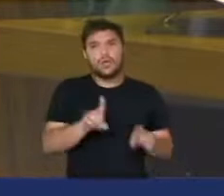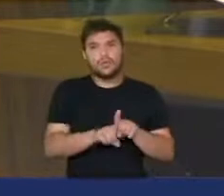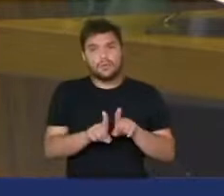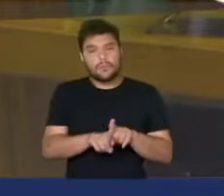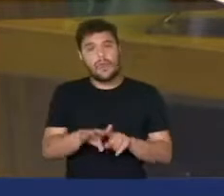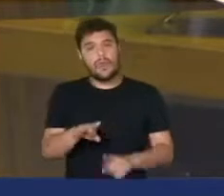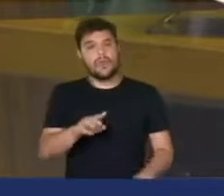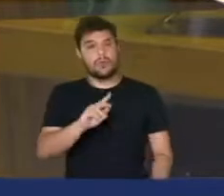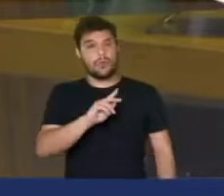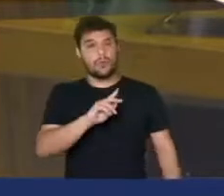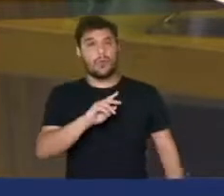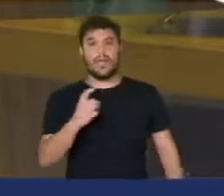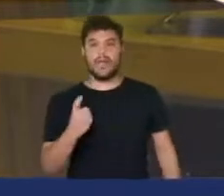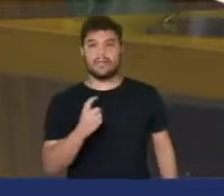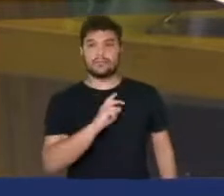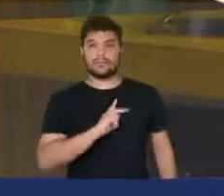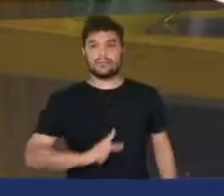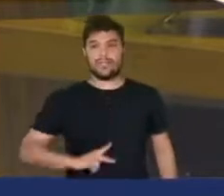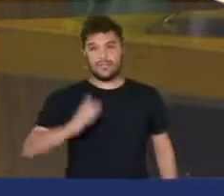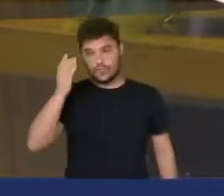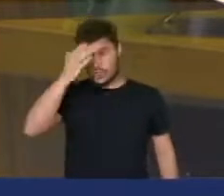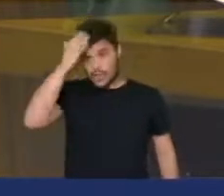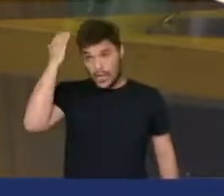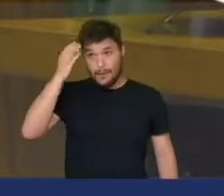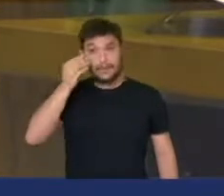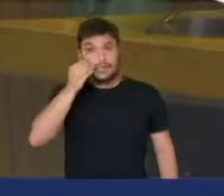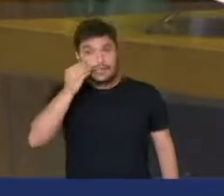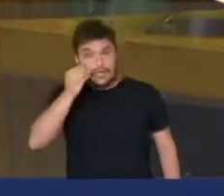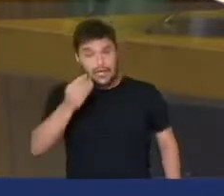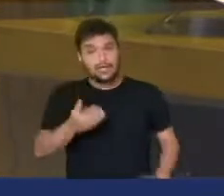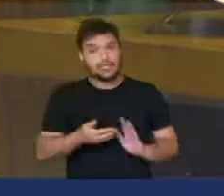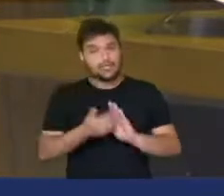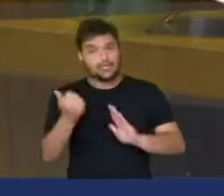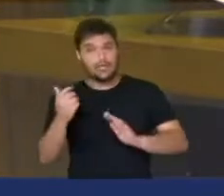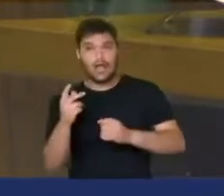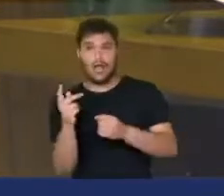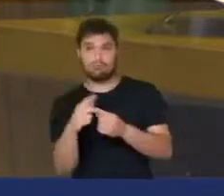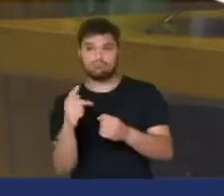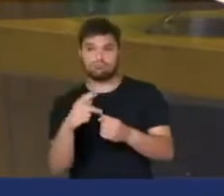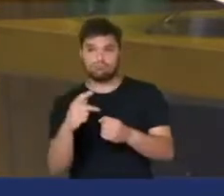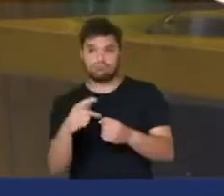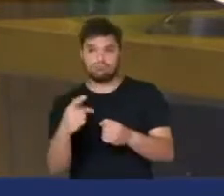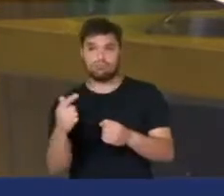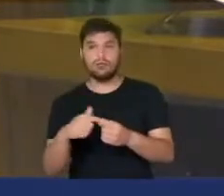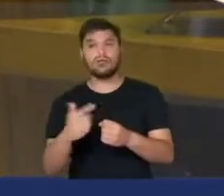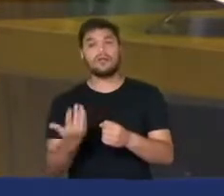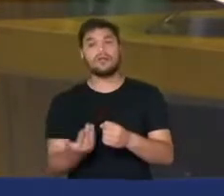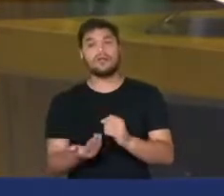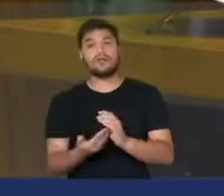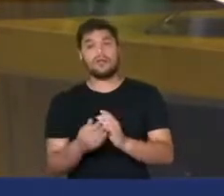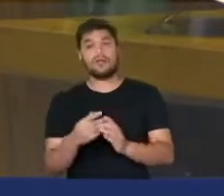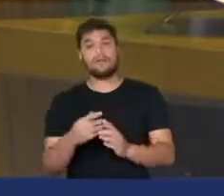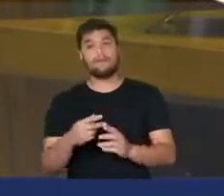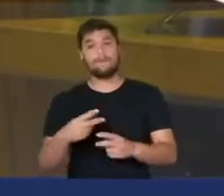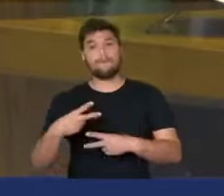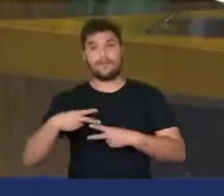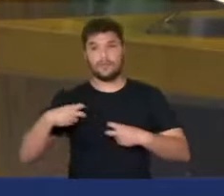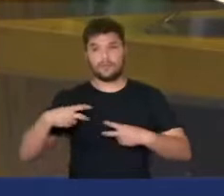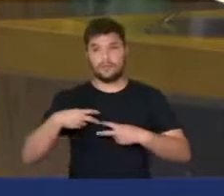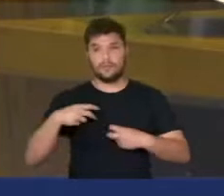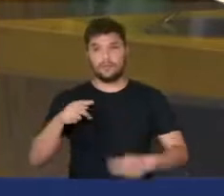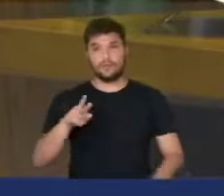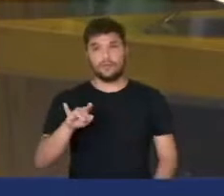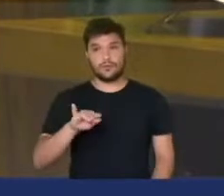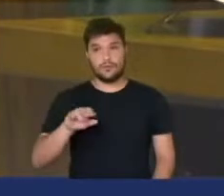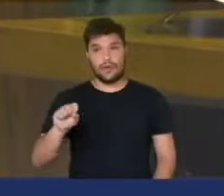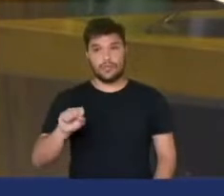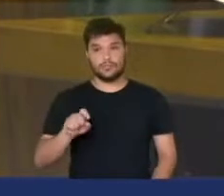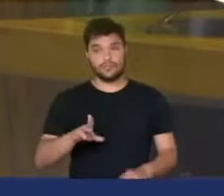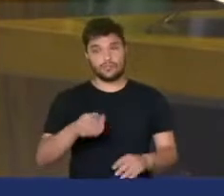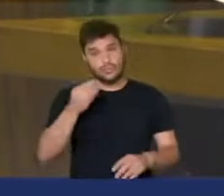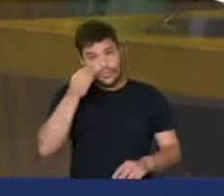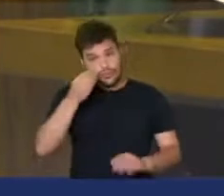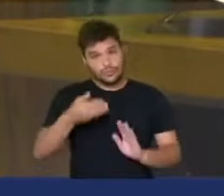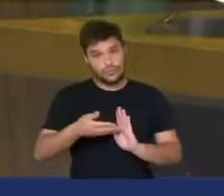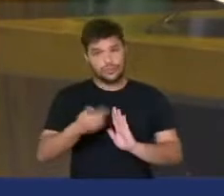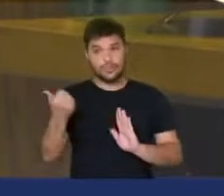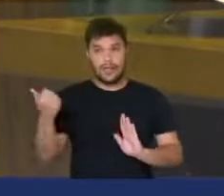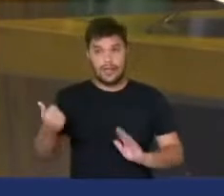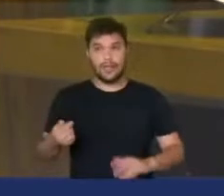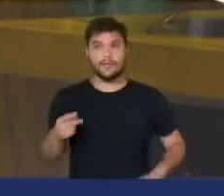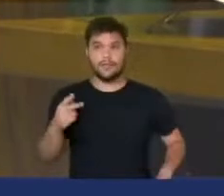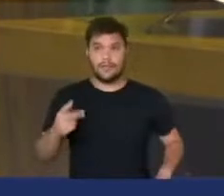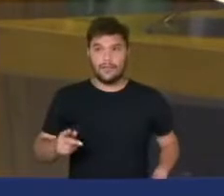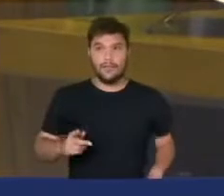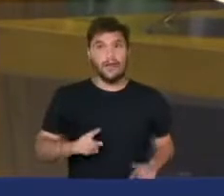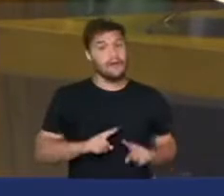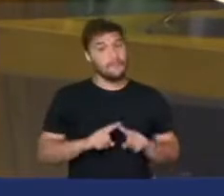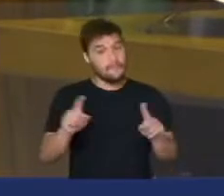ou obrigatoriamente sócia de exploração de todos os campos de petróleo do pré-sal. Dessa